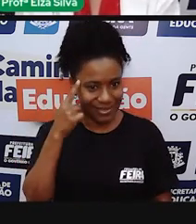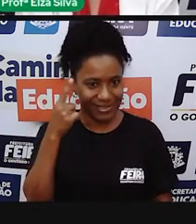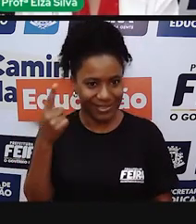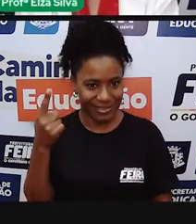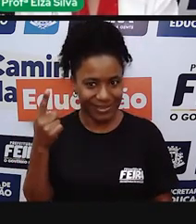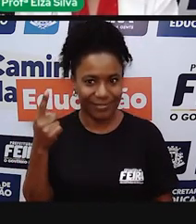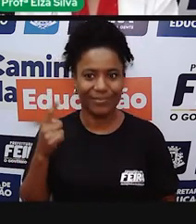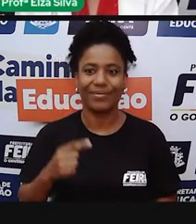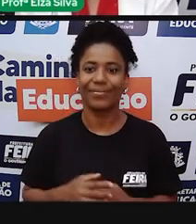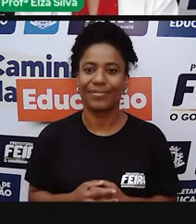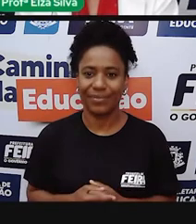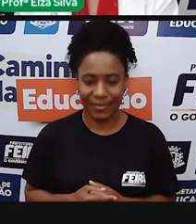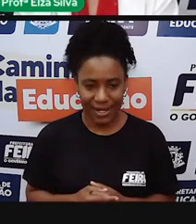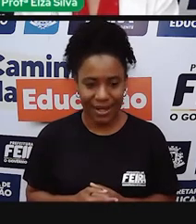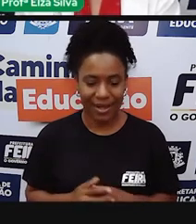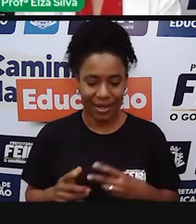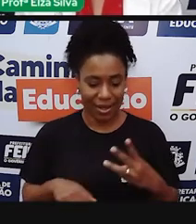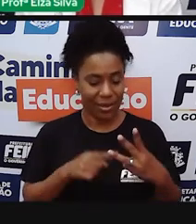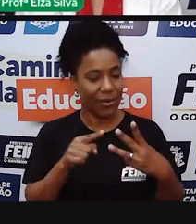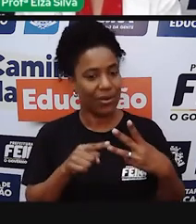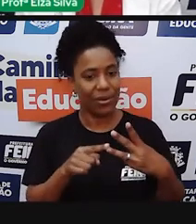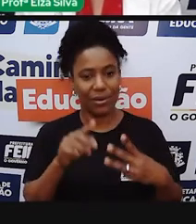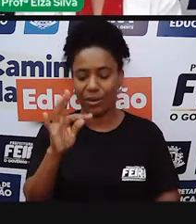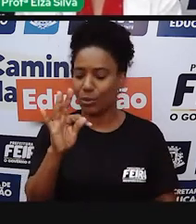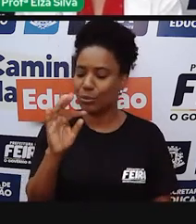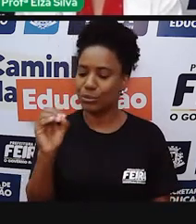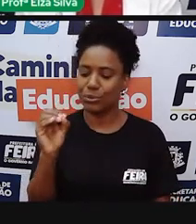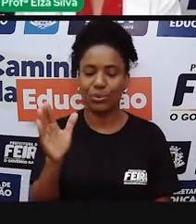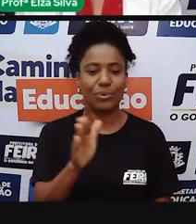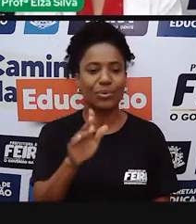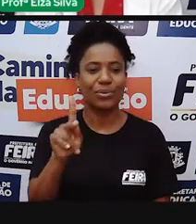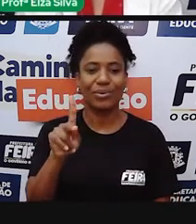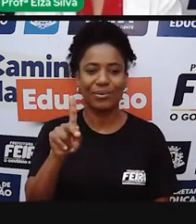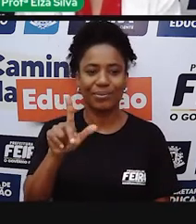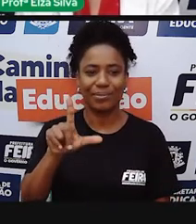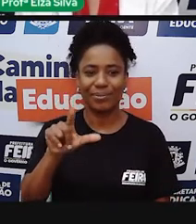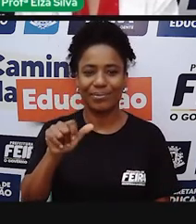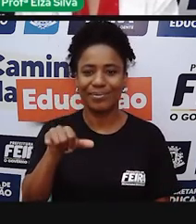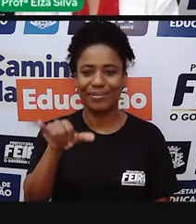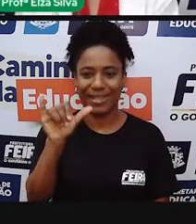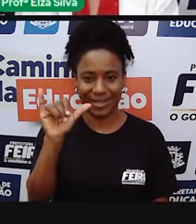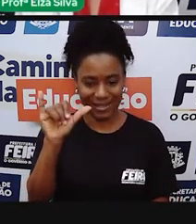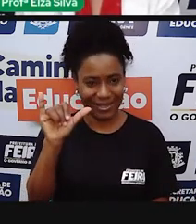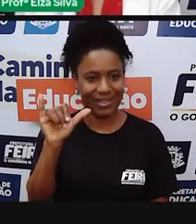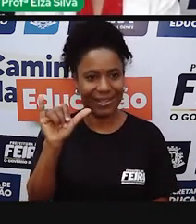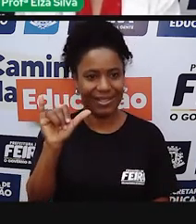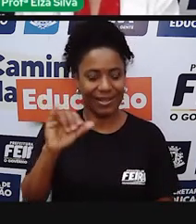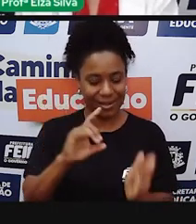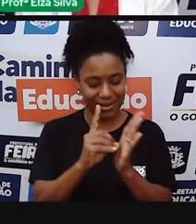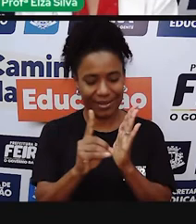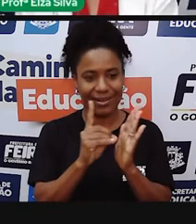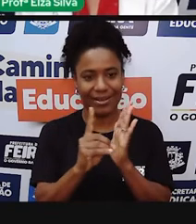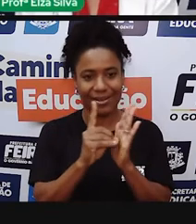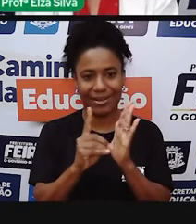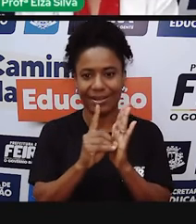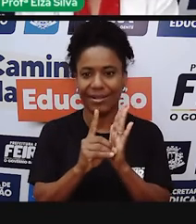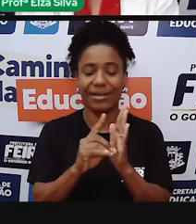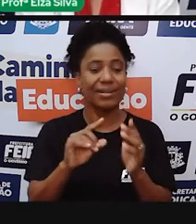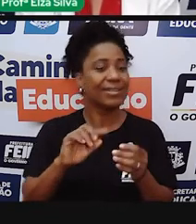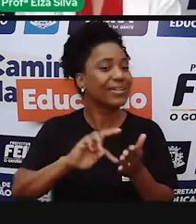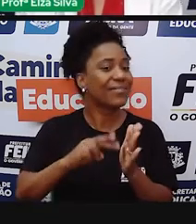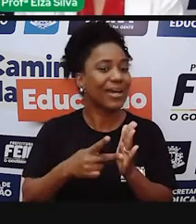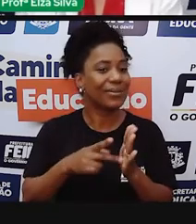And to play, se nós formos ao dicionário, encontraremos que to play significa jogar, tocar,